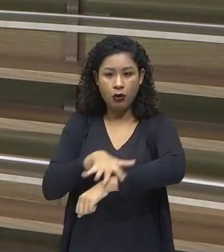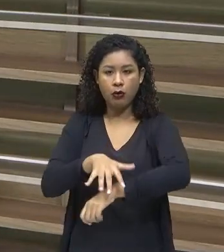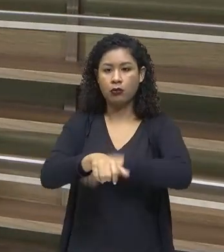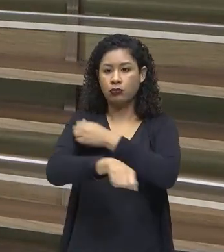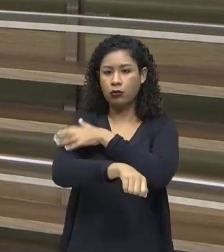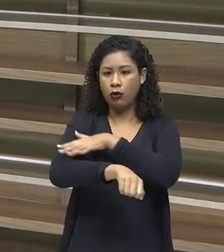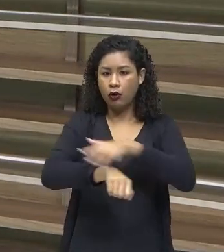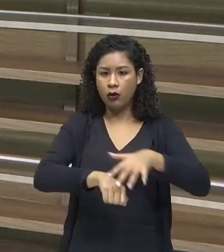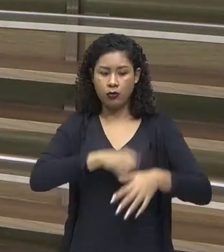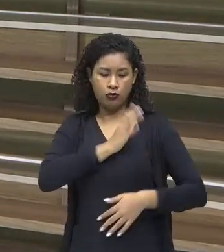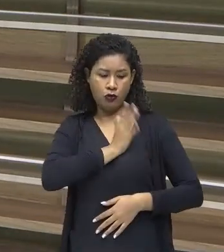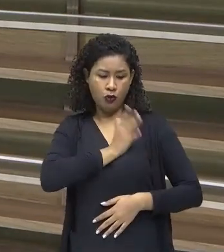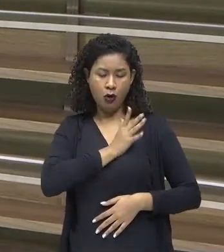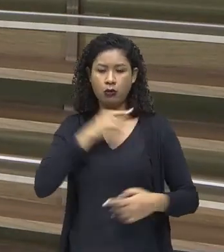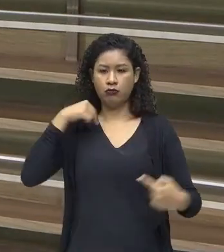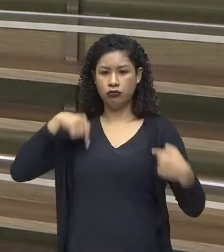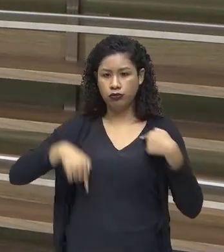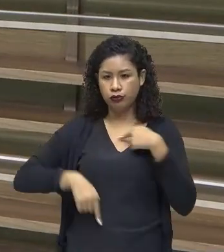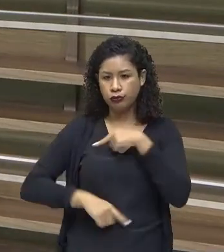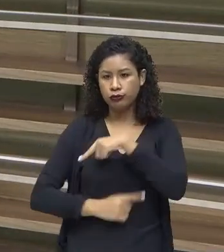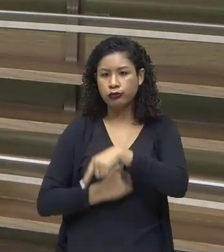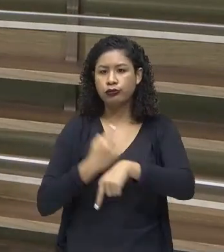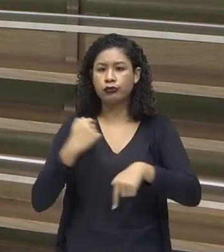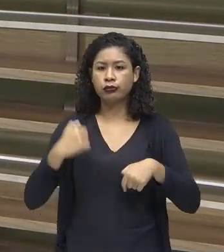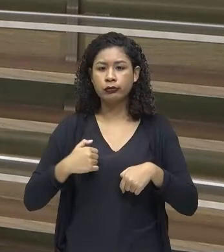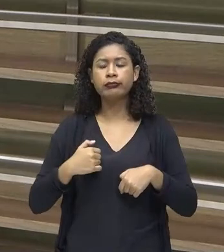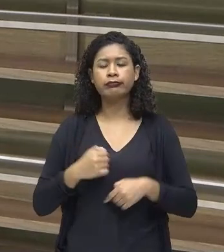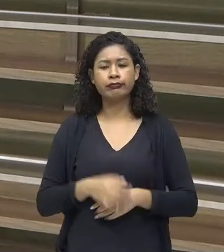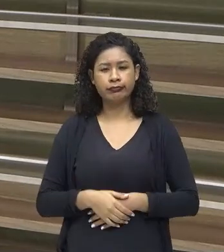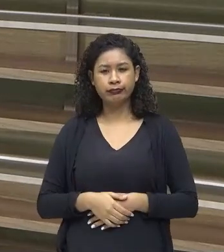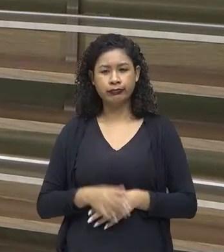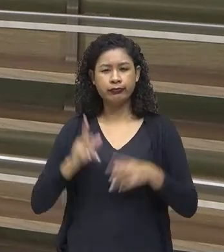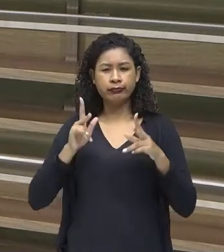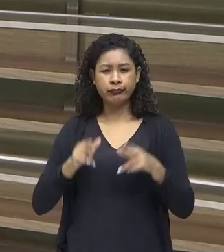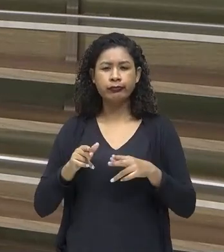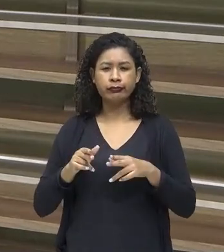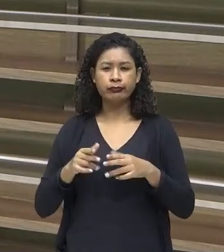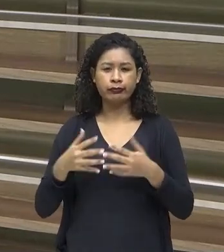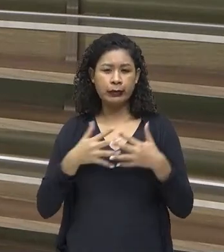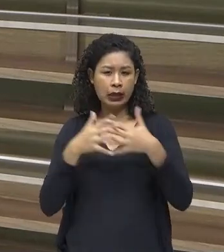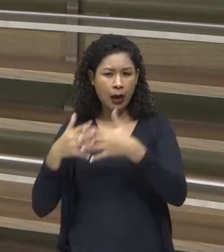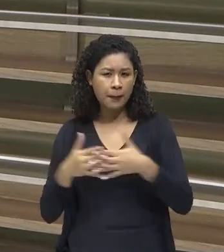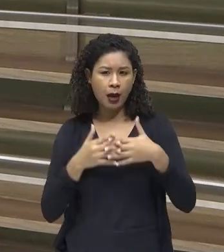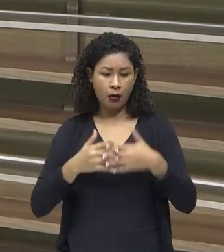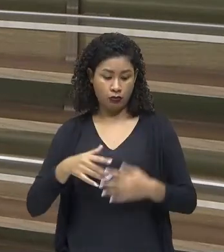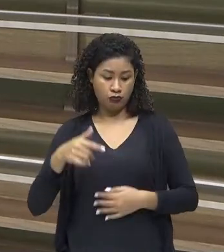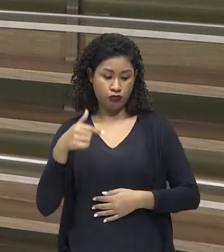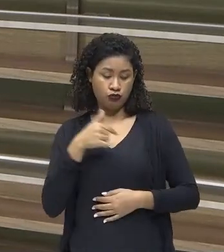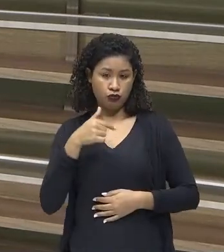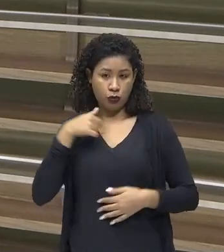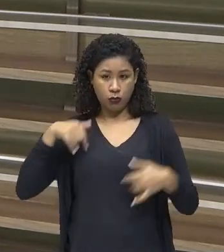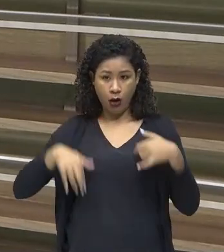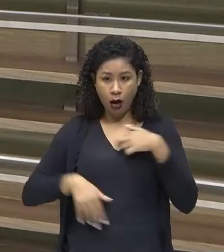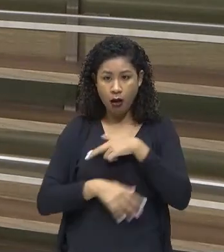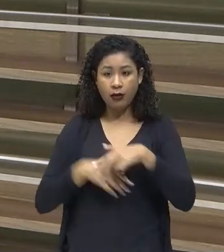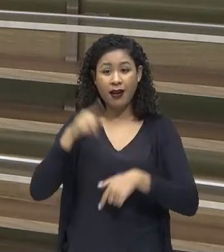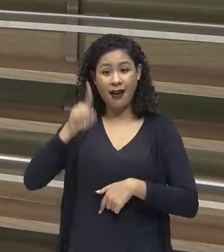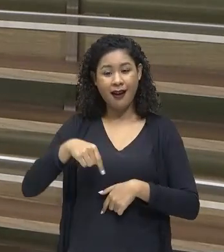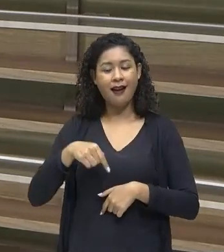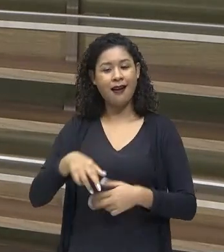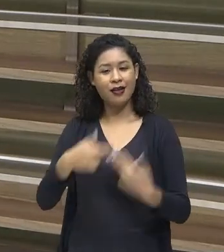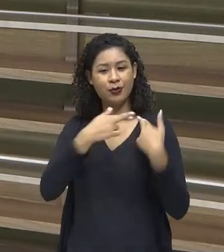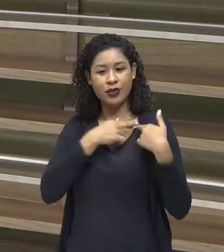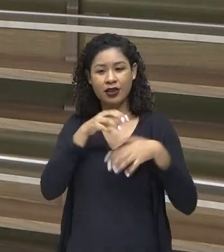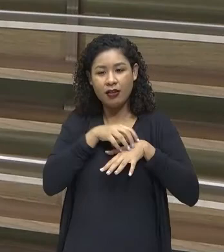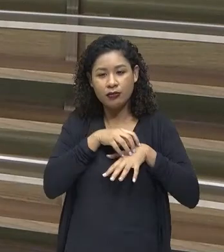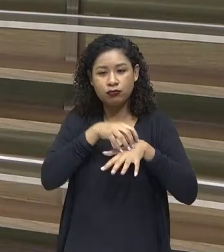ele que é essa via de transporte, ele que vai levar esse nutriente para os nossos tecidos, para as nossas células. Então, ele